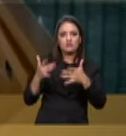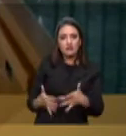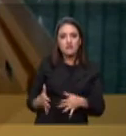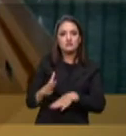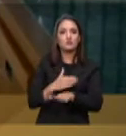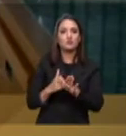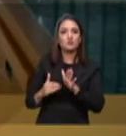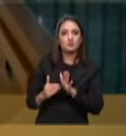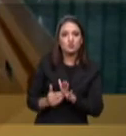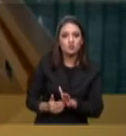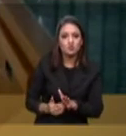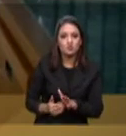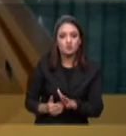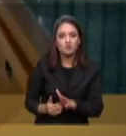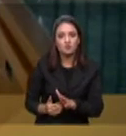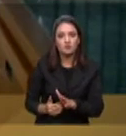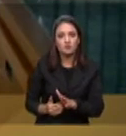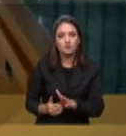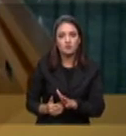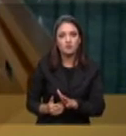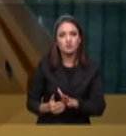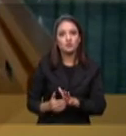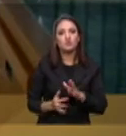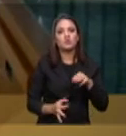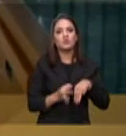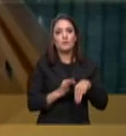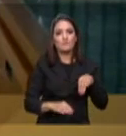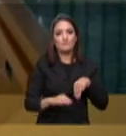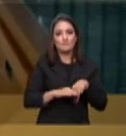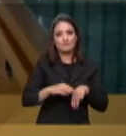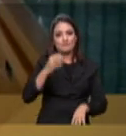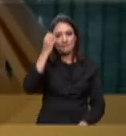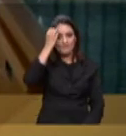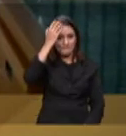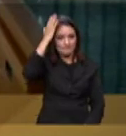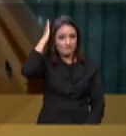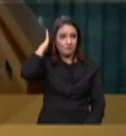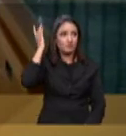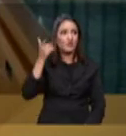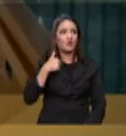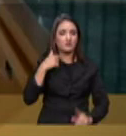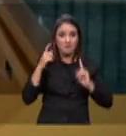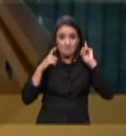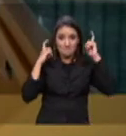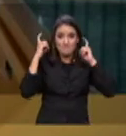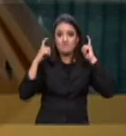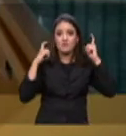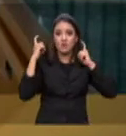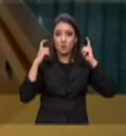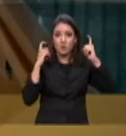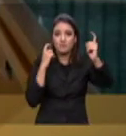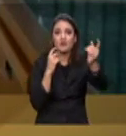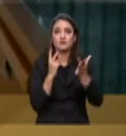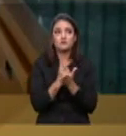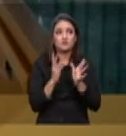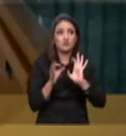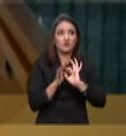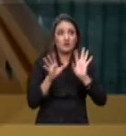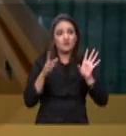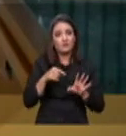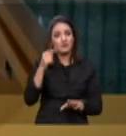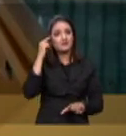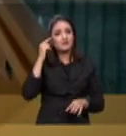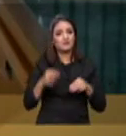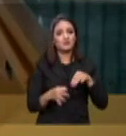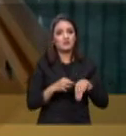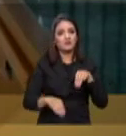à disposição formulada no voto de Vossa Excelência, presidente. Eu me preocupei enormemente no início, especialmente com o que o ministro Toffoli